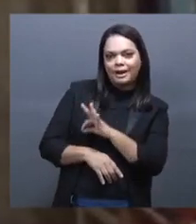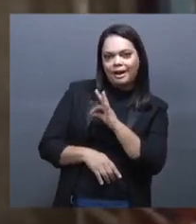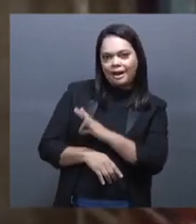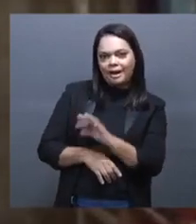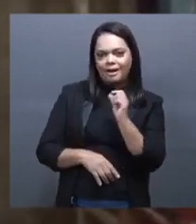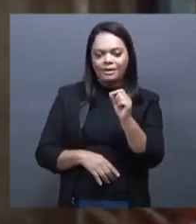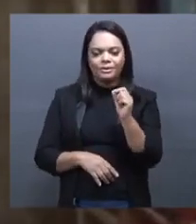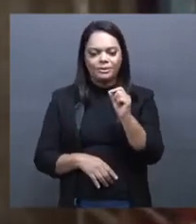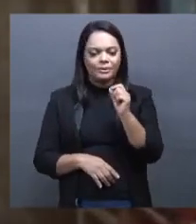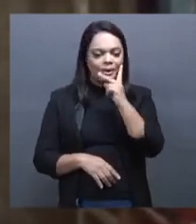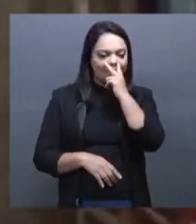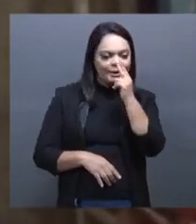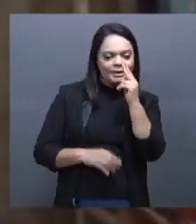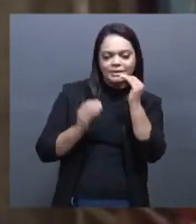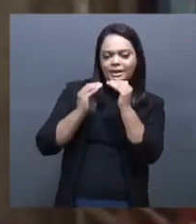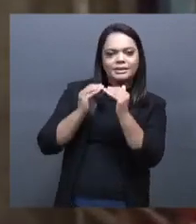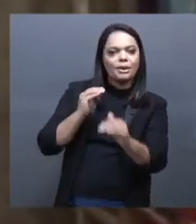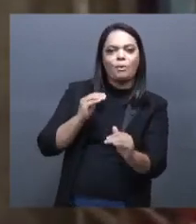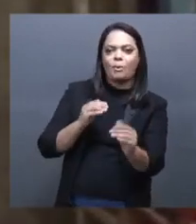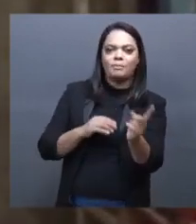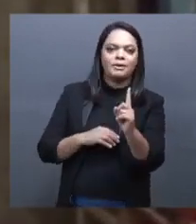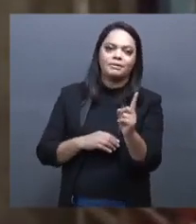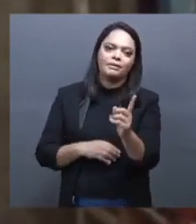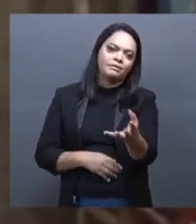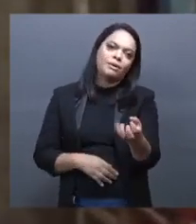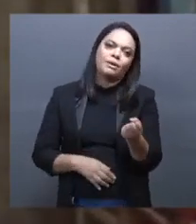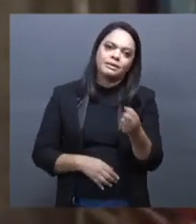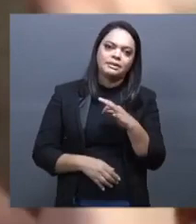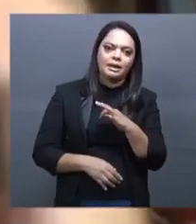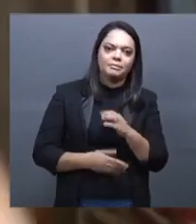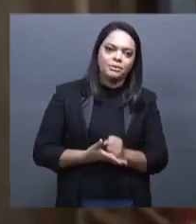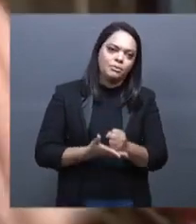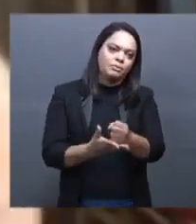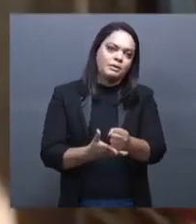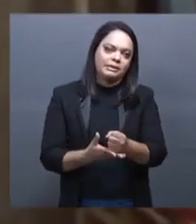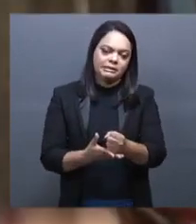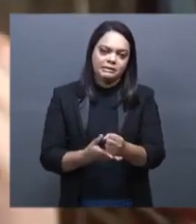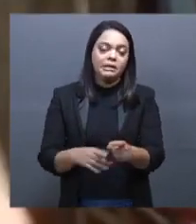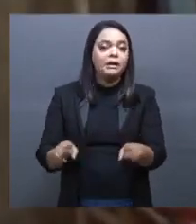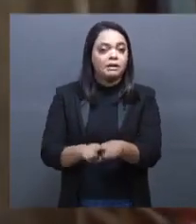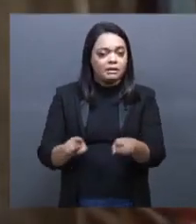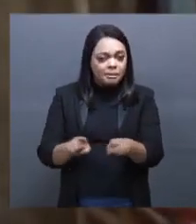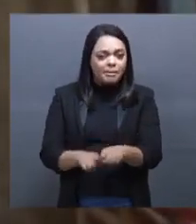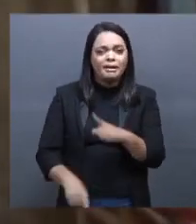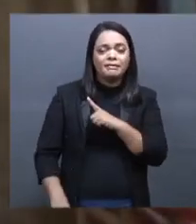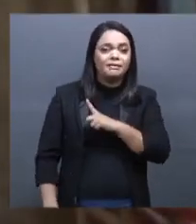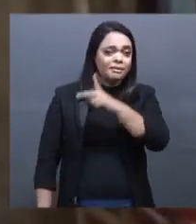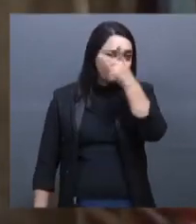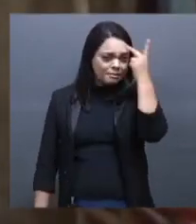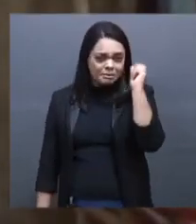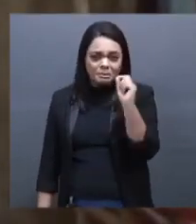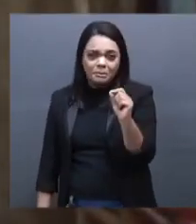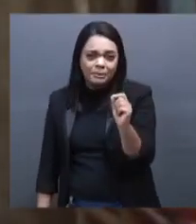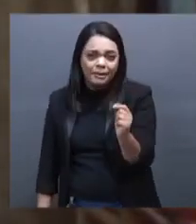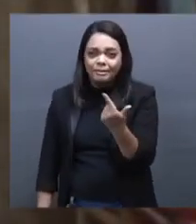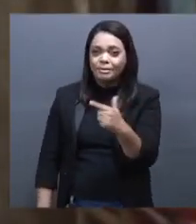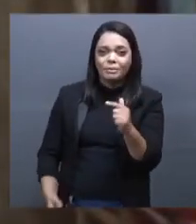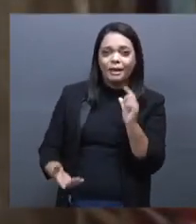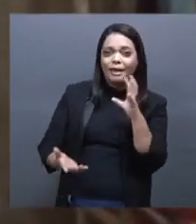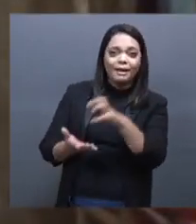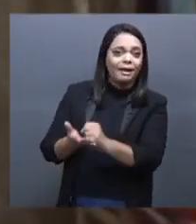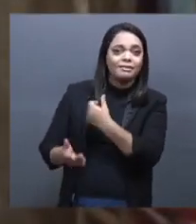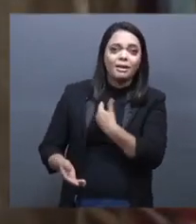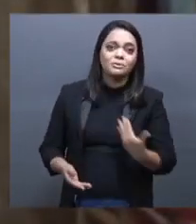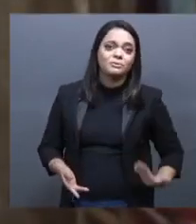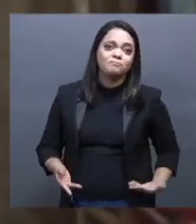pagamento do benefício, tá? Mas acontece que há aqueles que sequer estavam registrados no cadastro único do